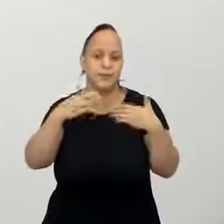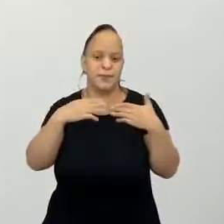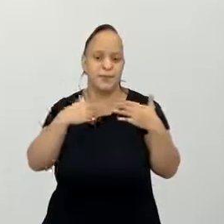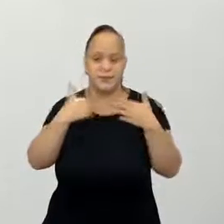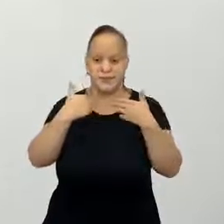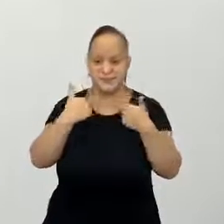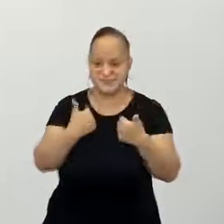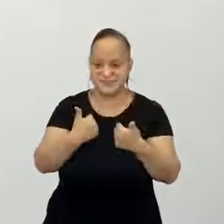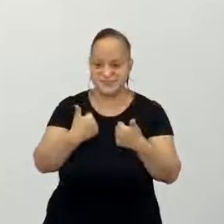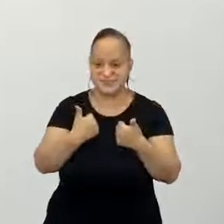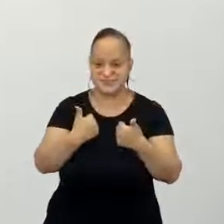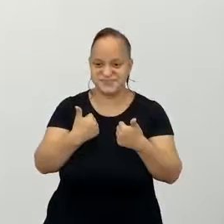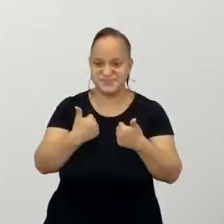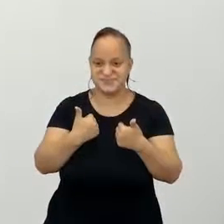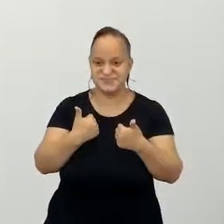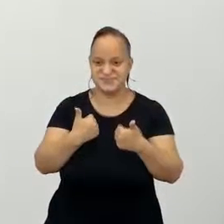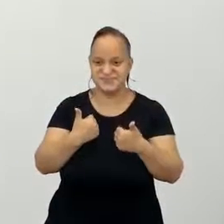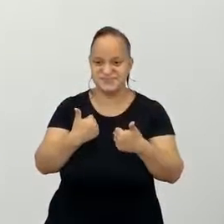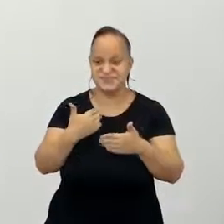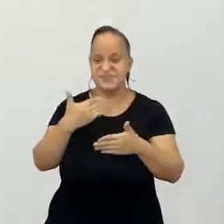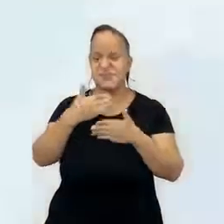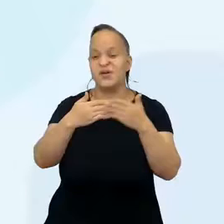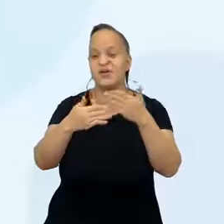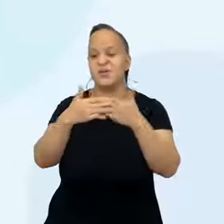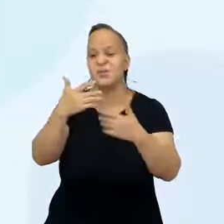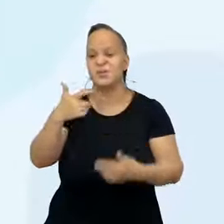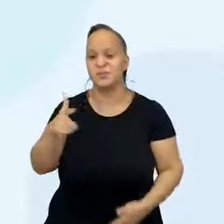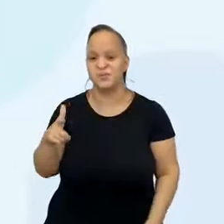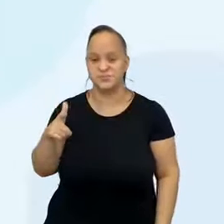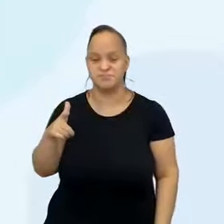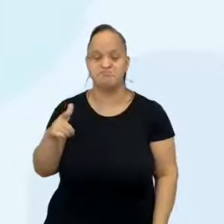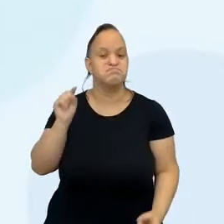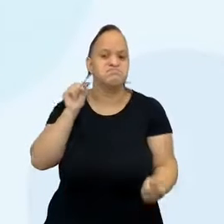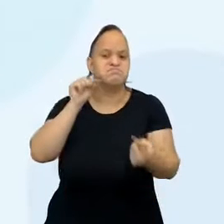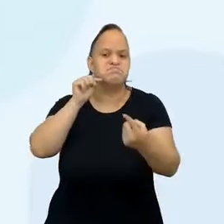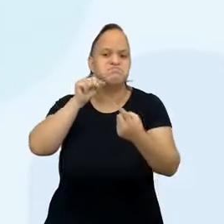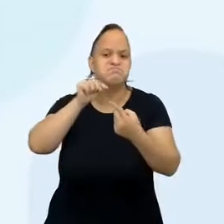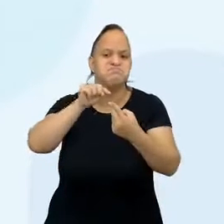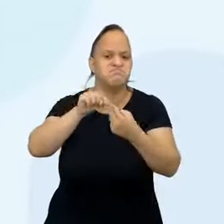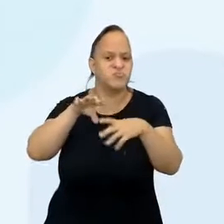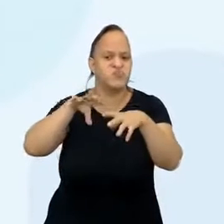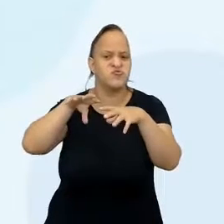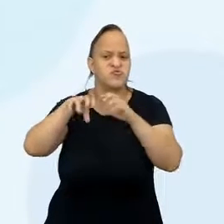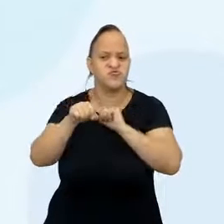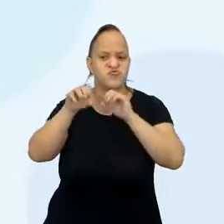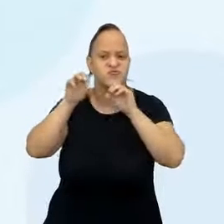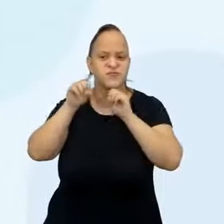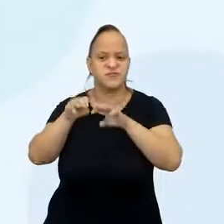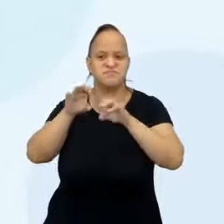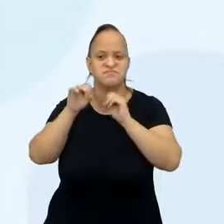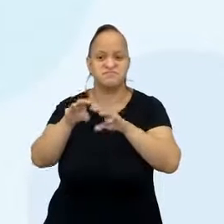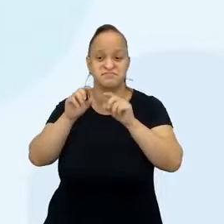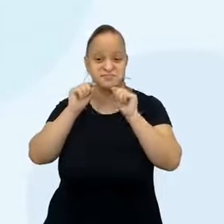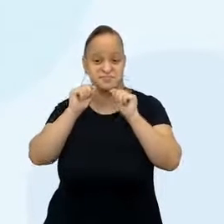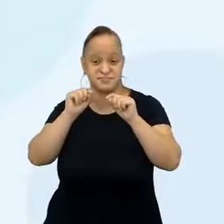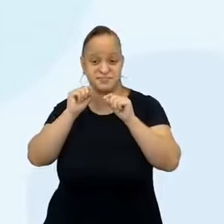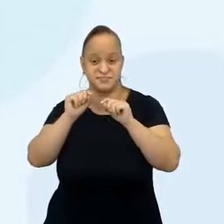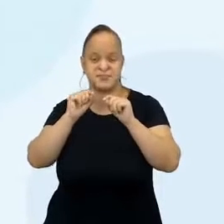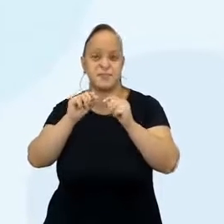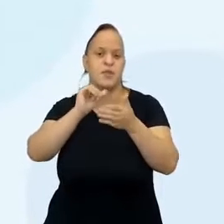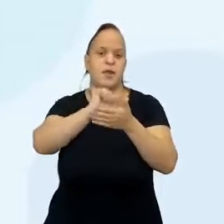depois. Pode passar, por favor? Isso. Os objetivos dessa nossa formação hoje: analisar e discutir sobre as